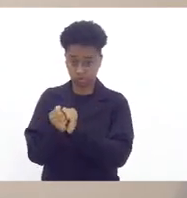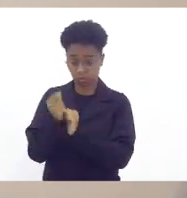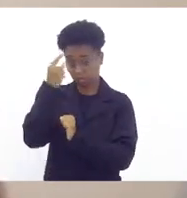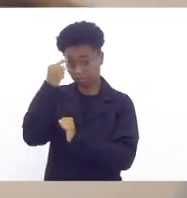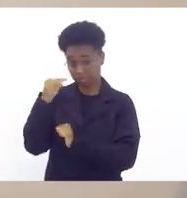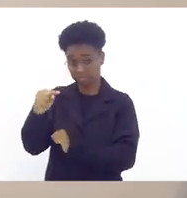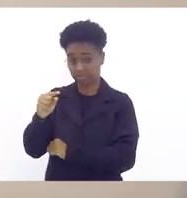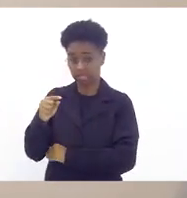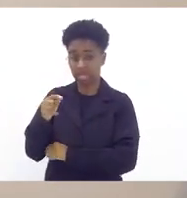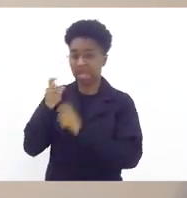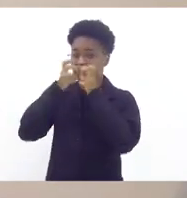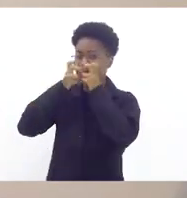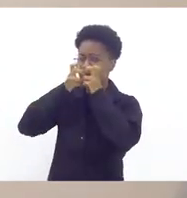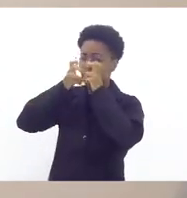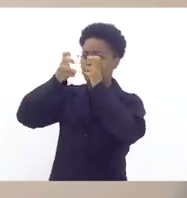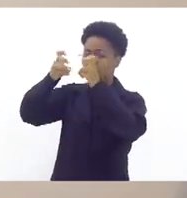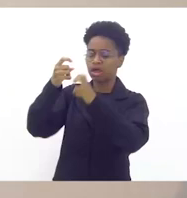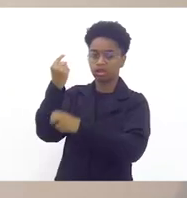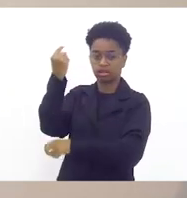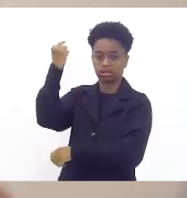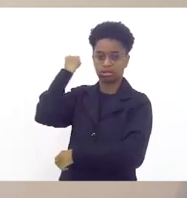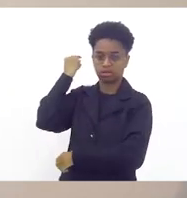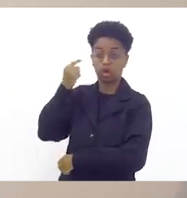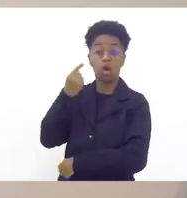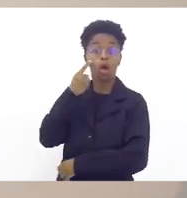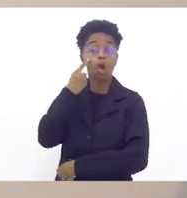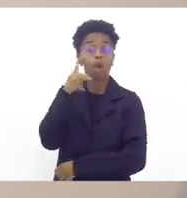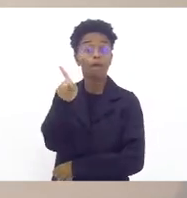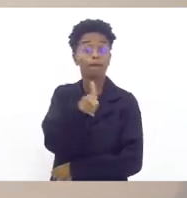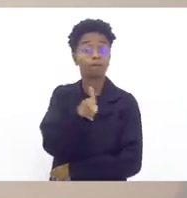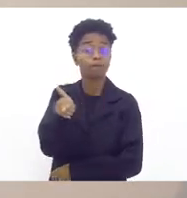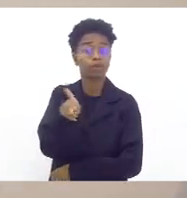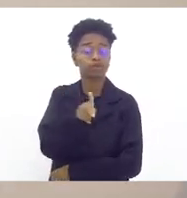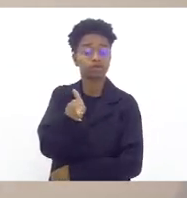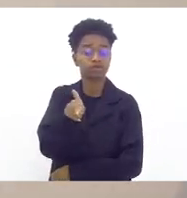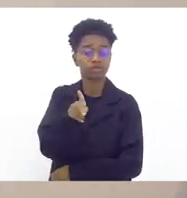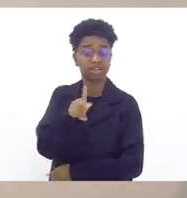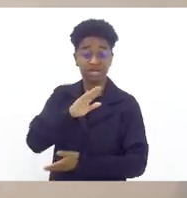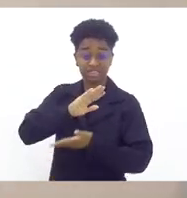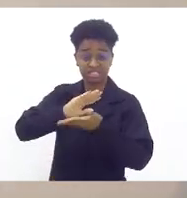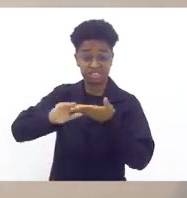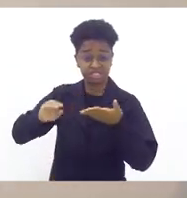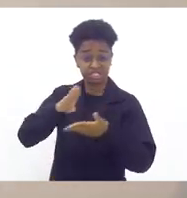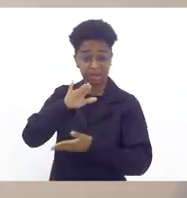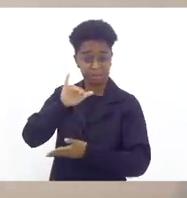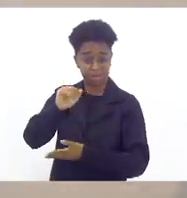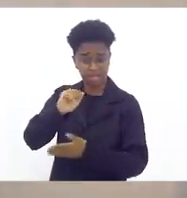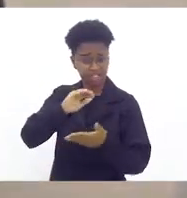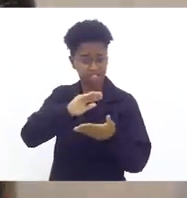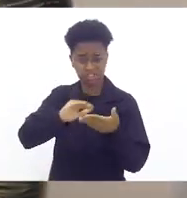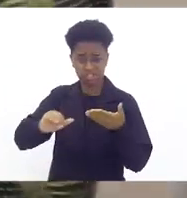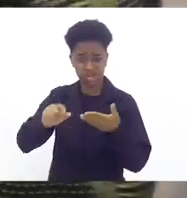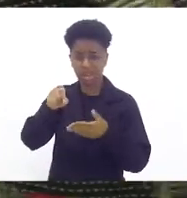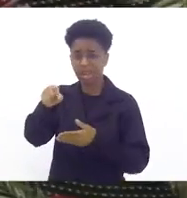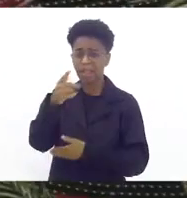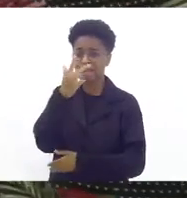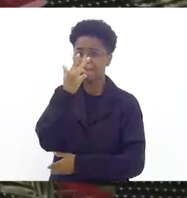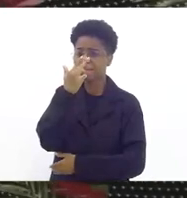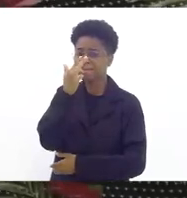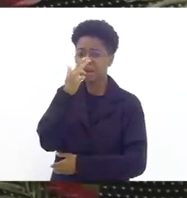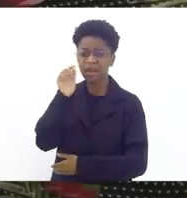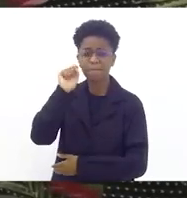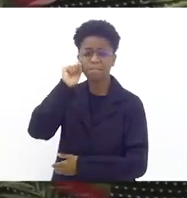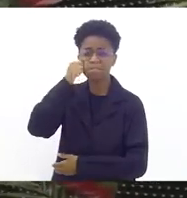ela, gritou lá no fundinho, ô, professora, tira a Bia daí, ela está parecendo uma